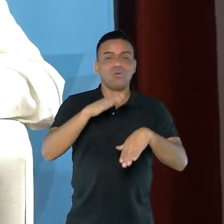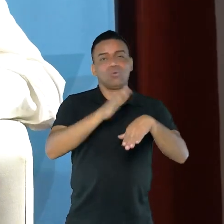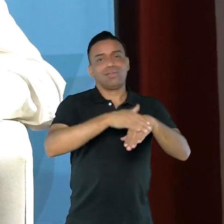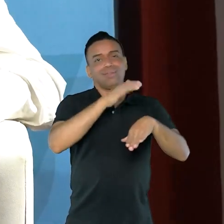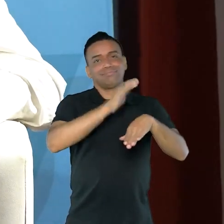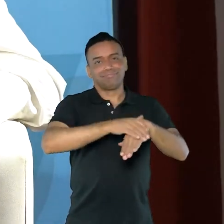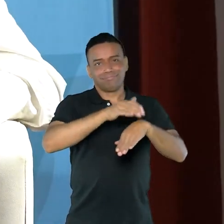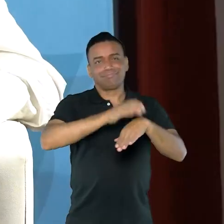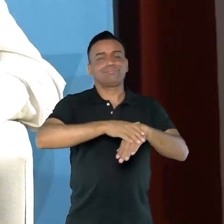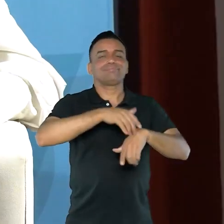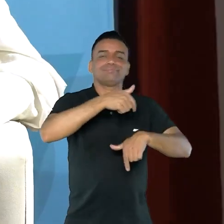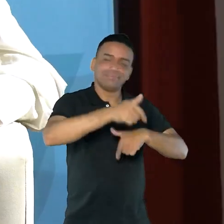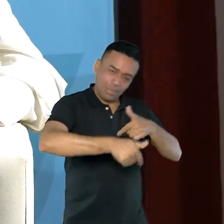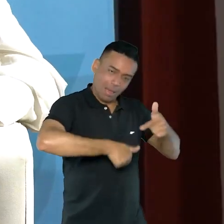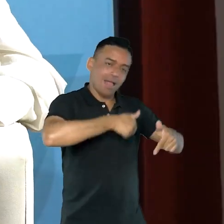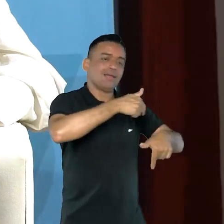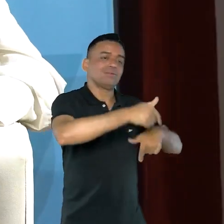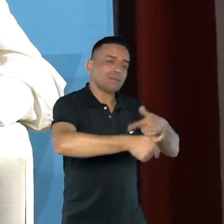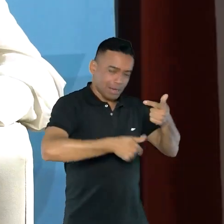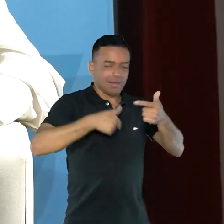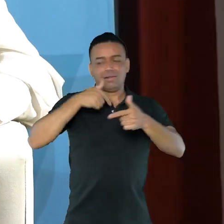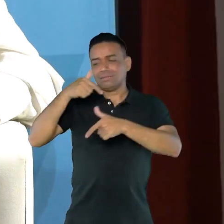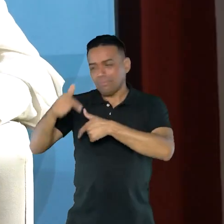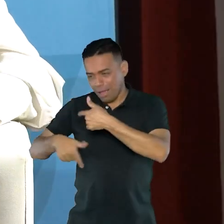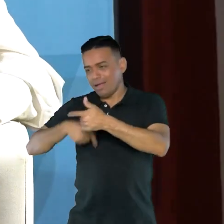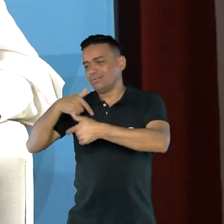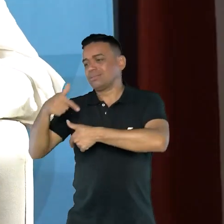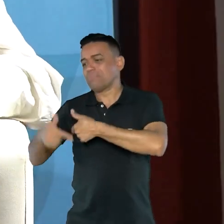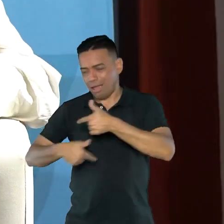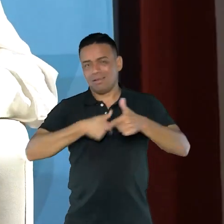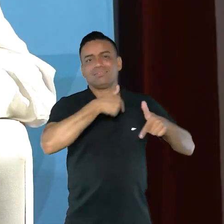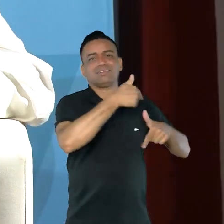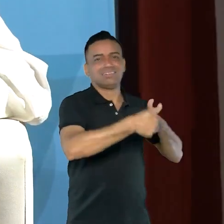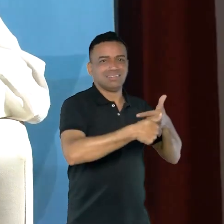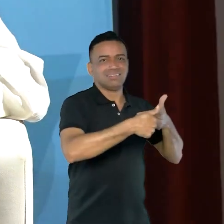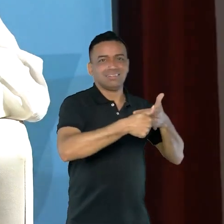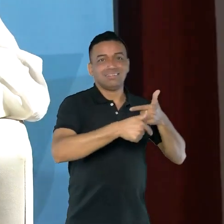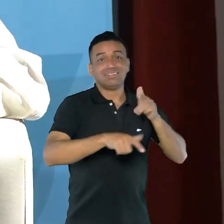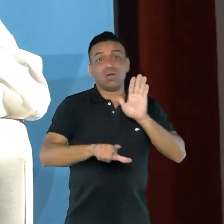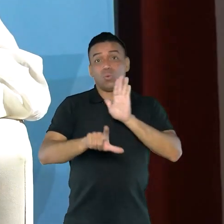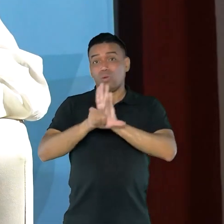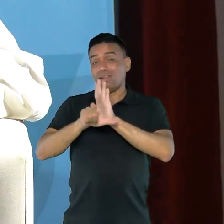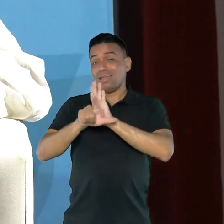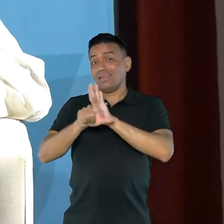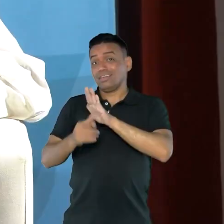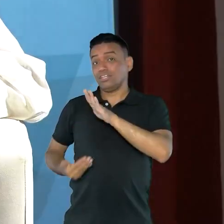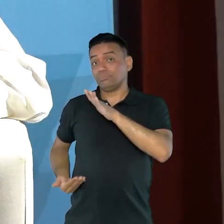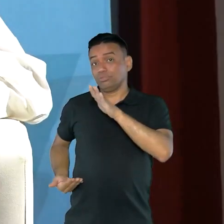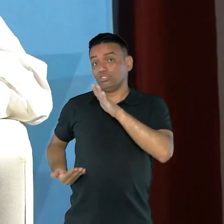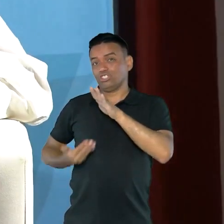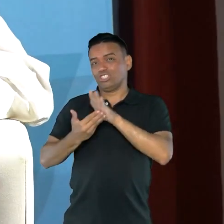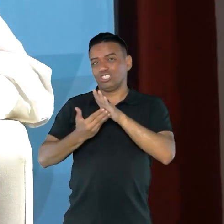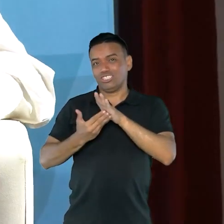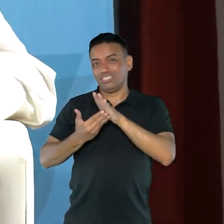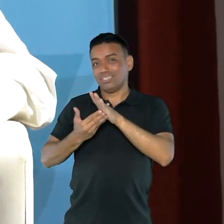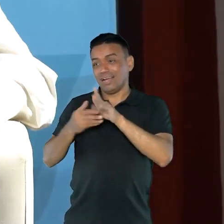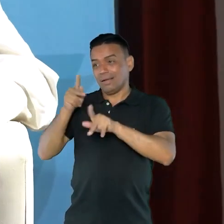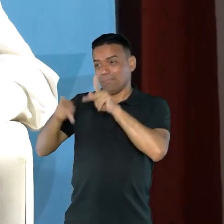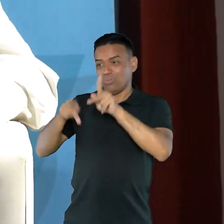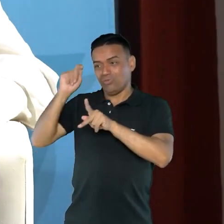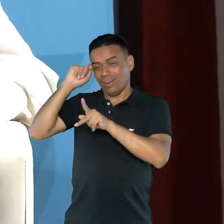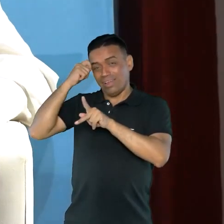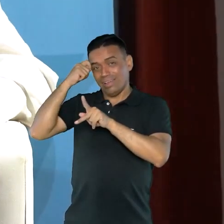seu trabalho. Isso, somado às leis que impediam as pessoas negras e indígenas de terem